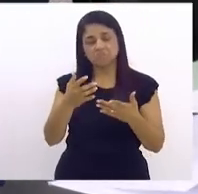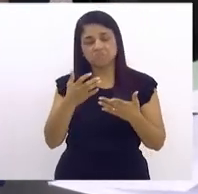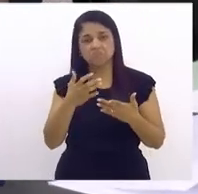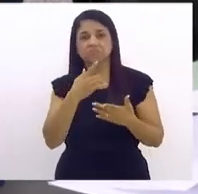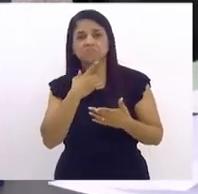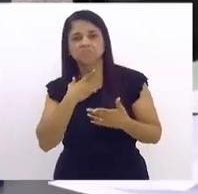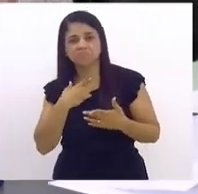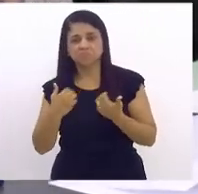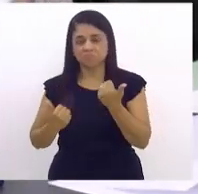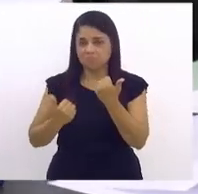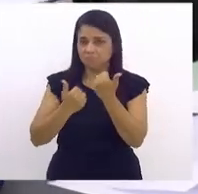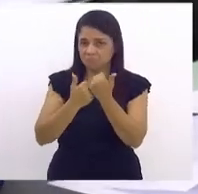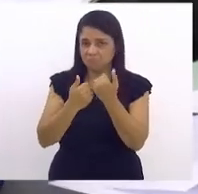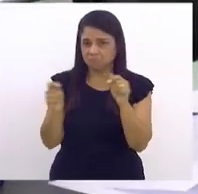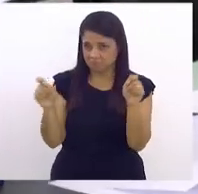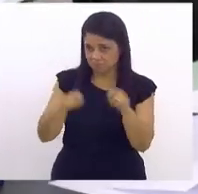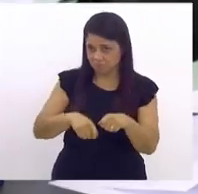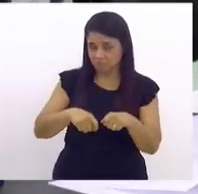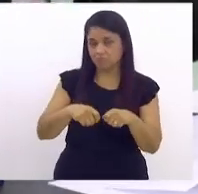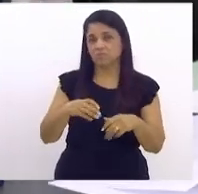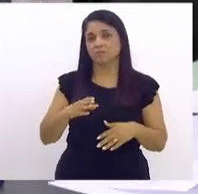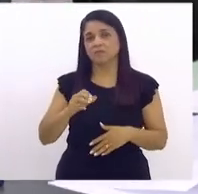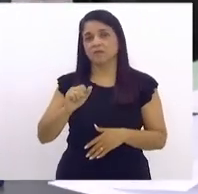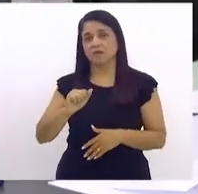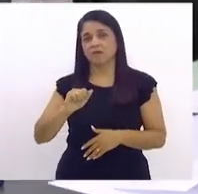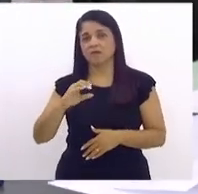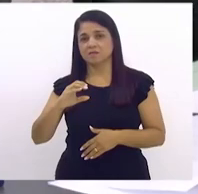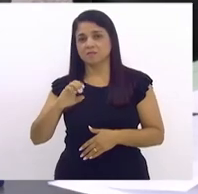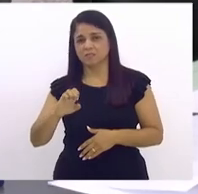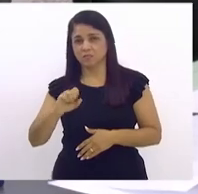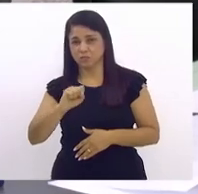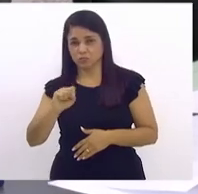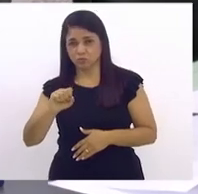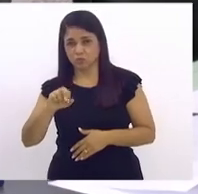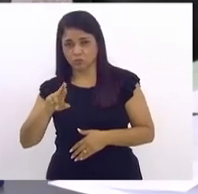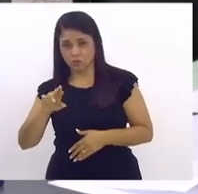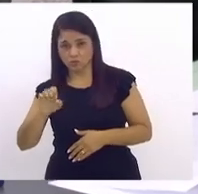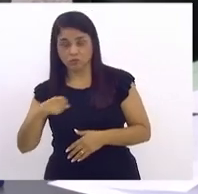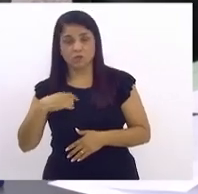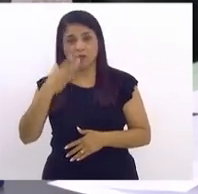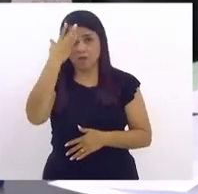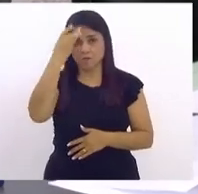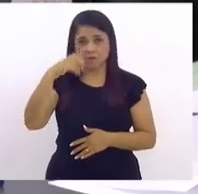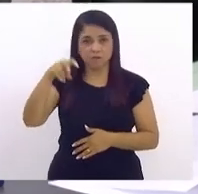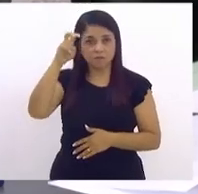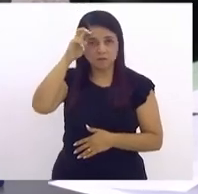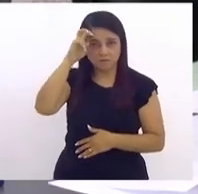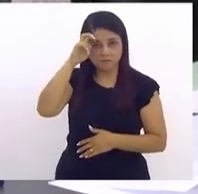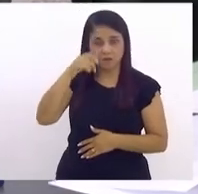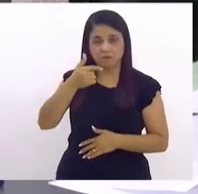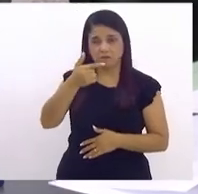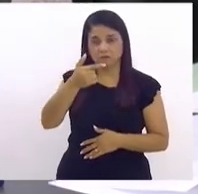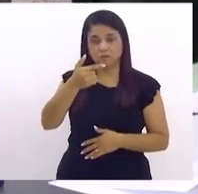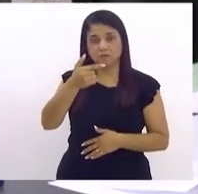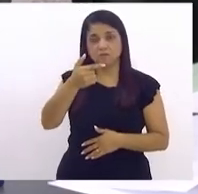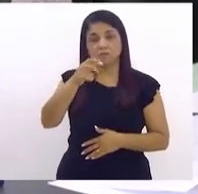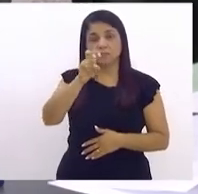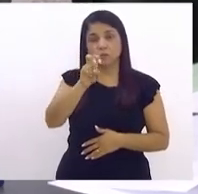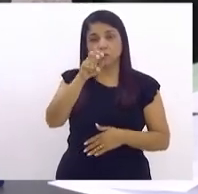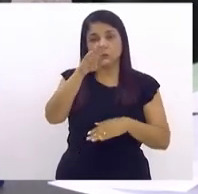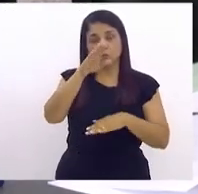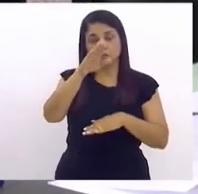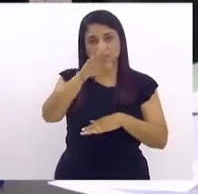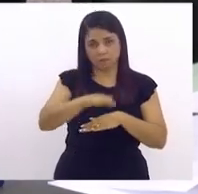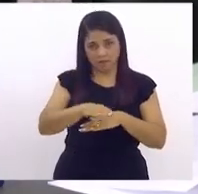designar assessores, estão convidados. Amanhã, quinta-feira, às 17 horas. No mais, pedir desculpas